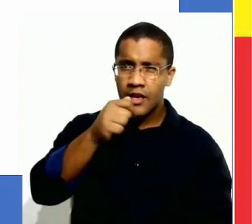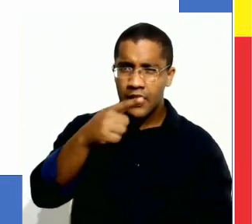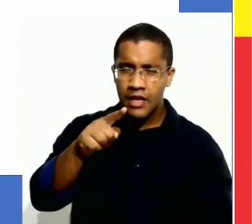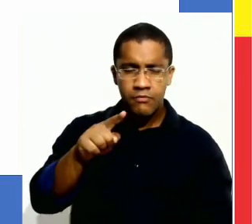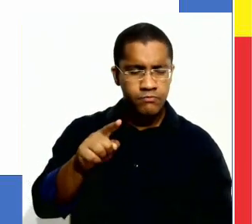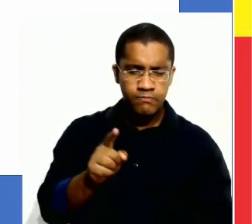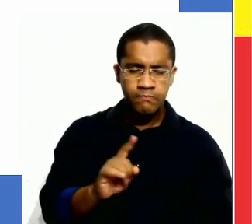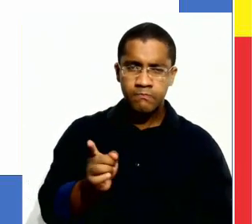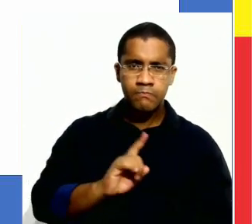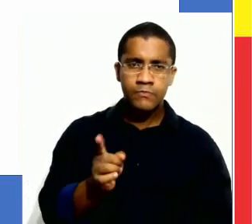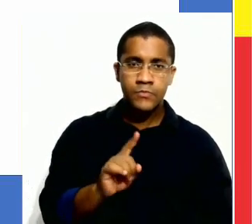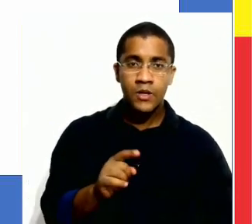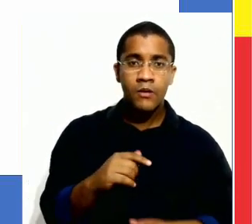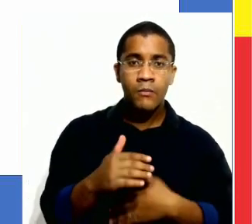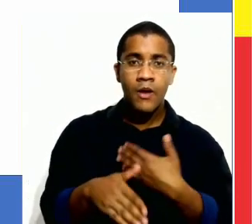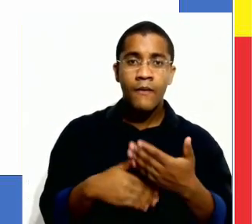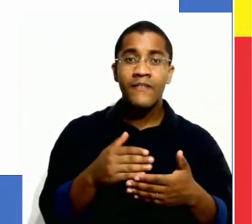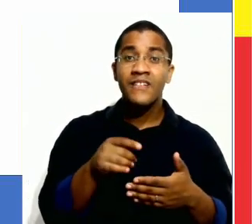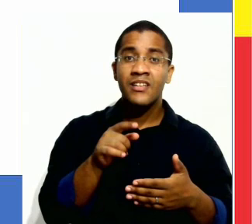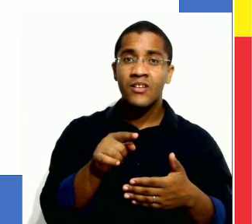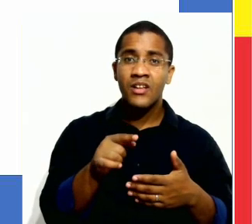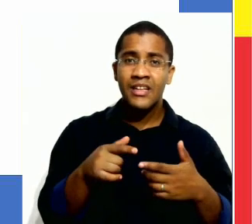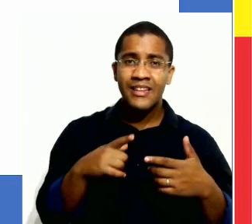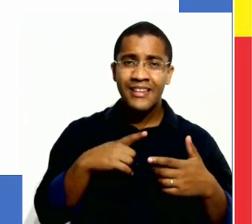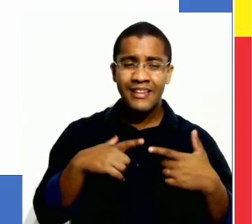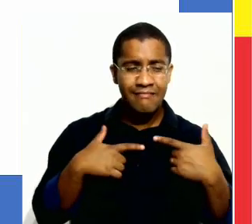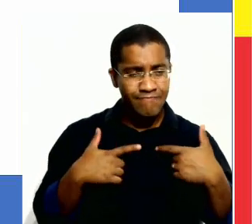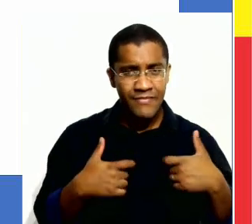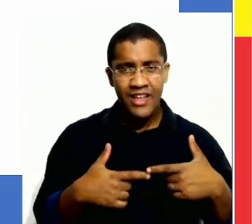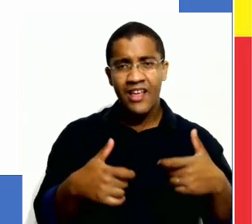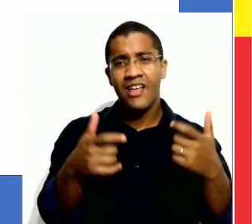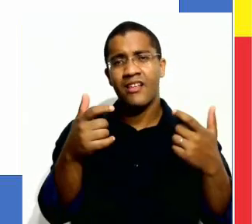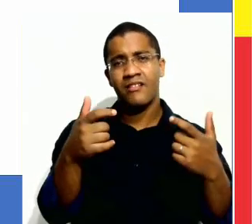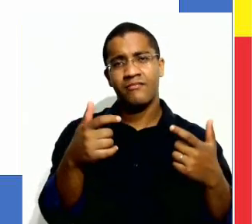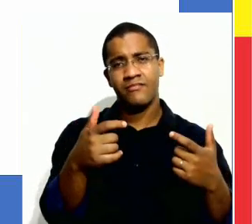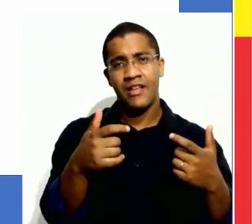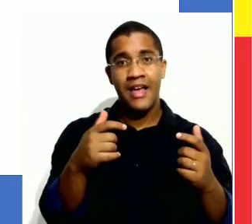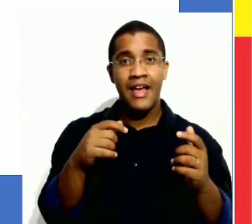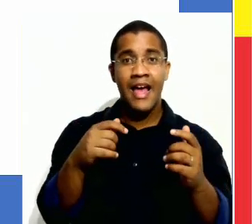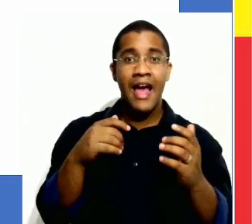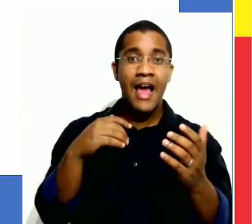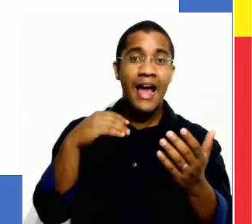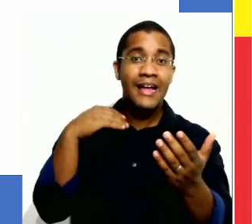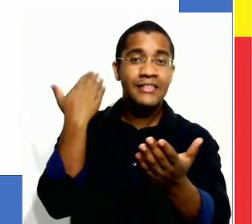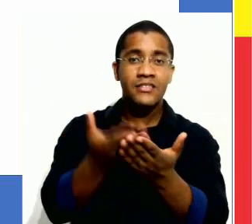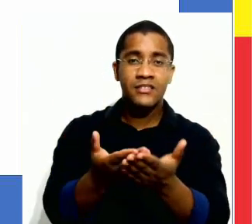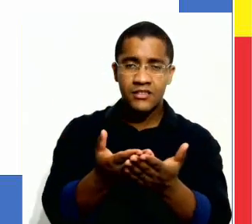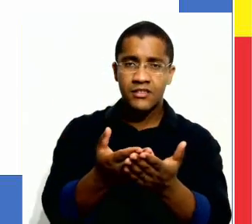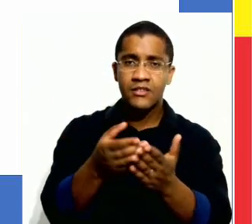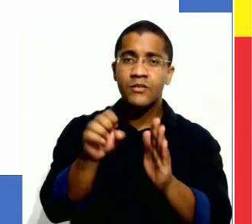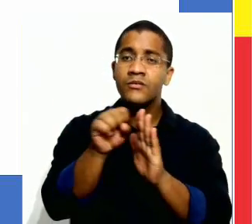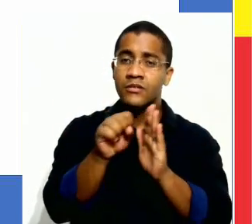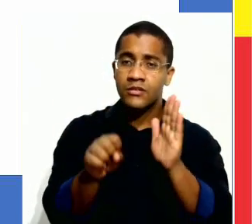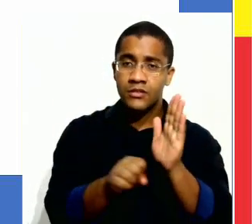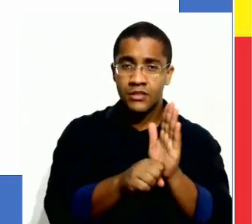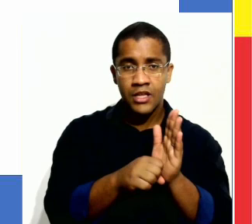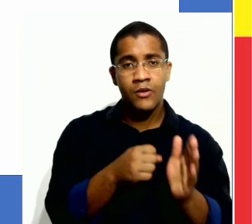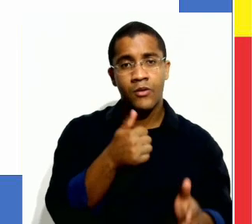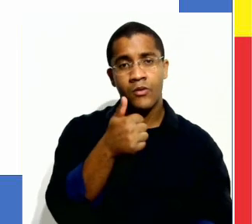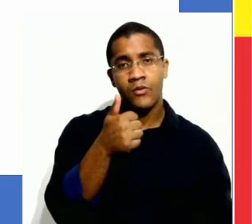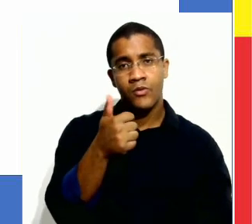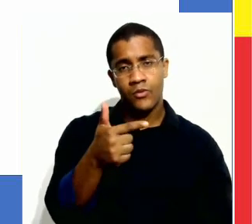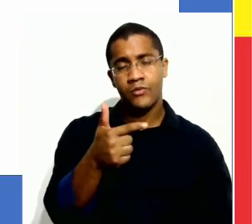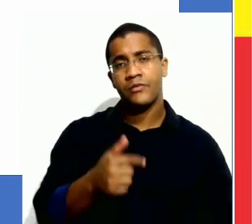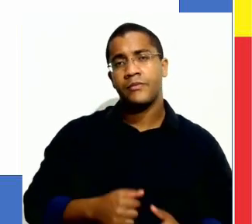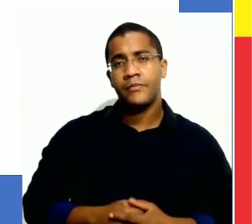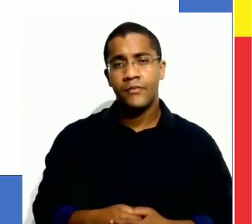E assim o reino mergulhou em lutas tribais até o século XII,